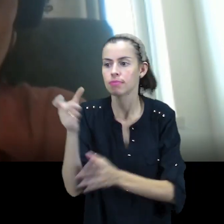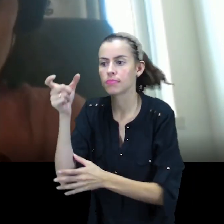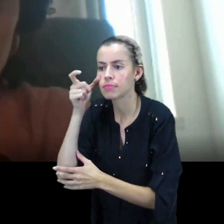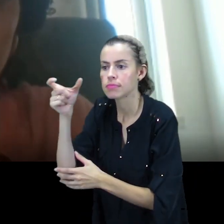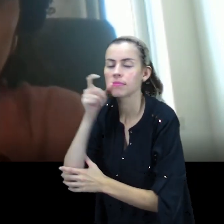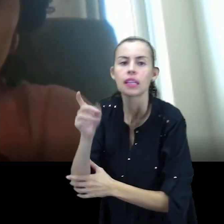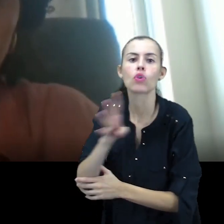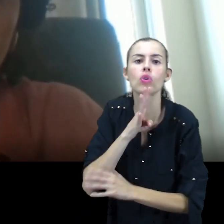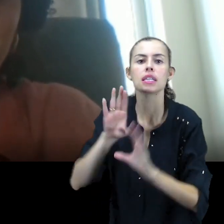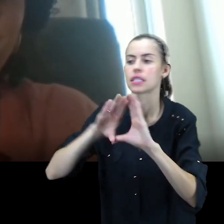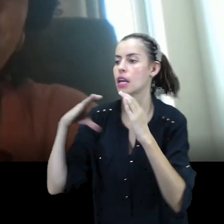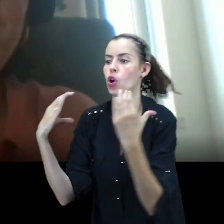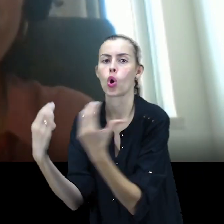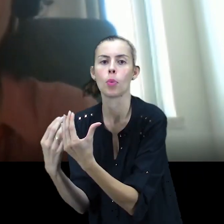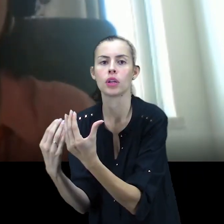se eu te respondi tudo.